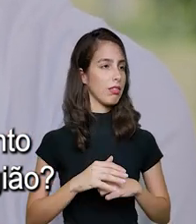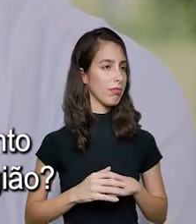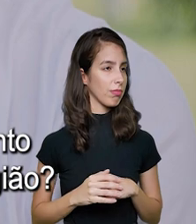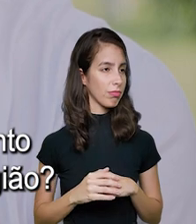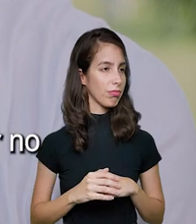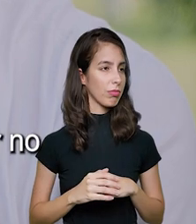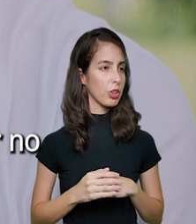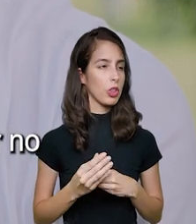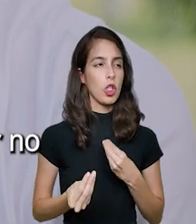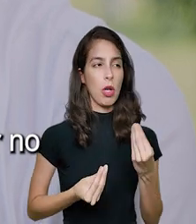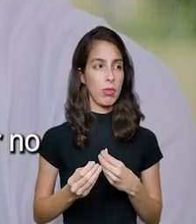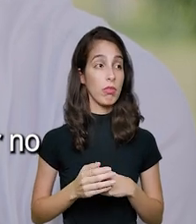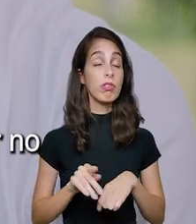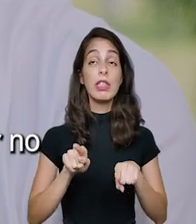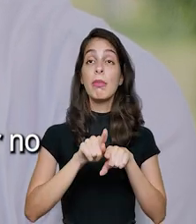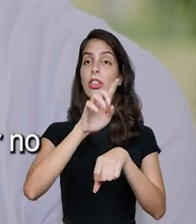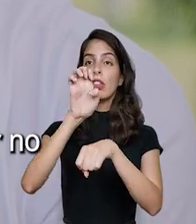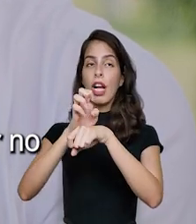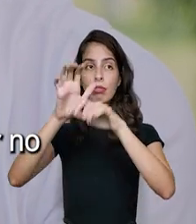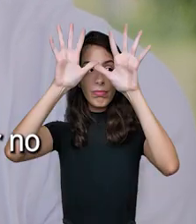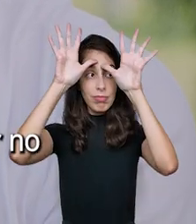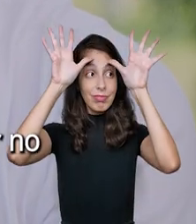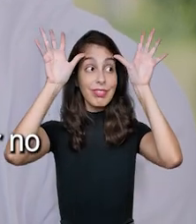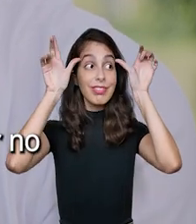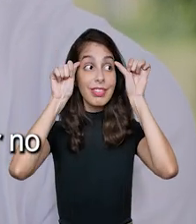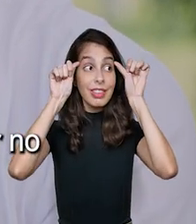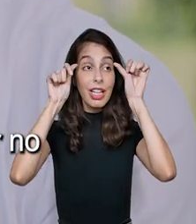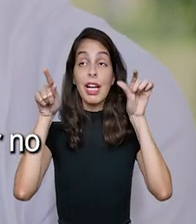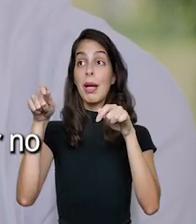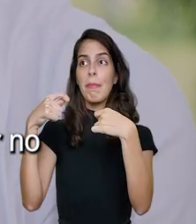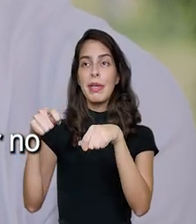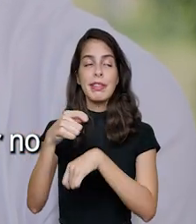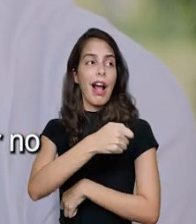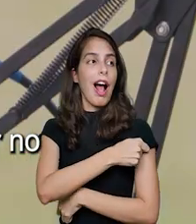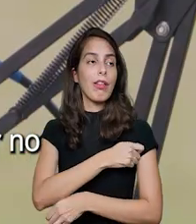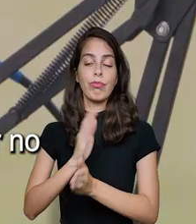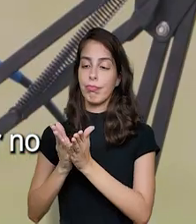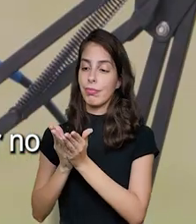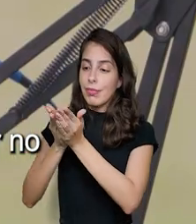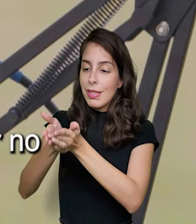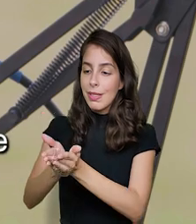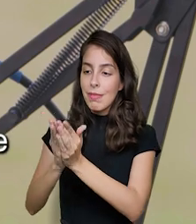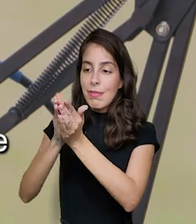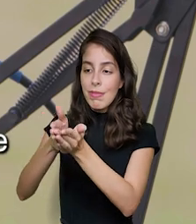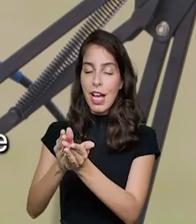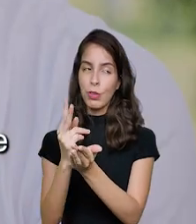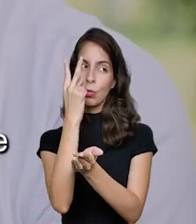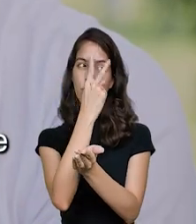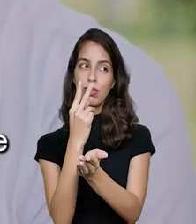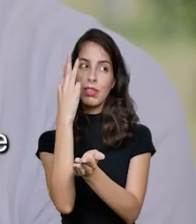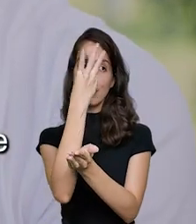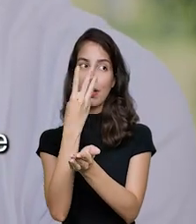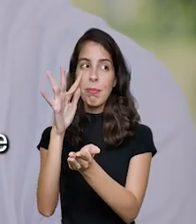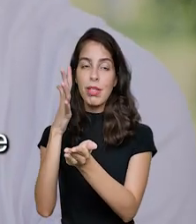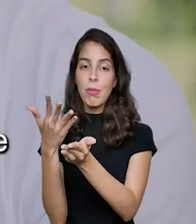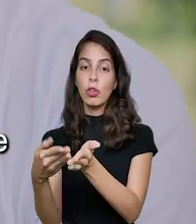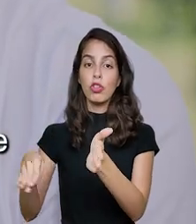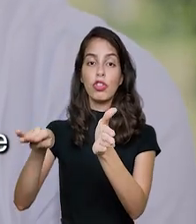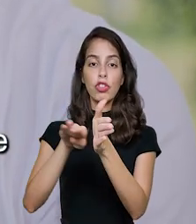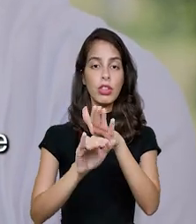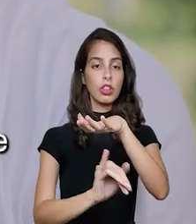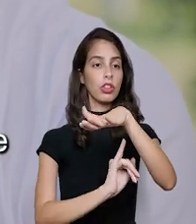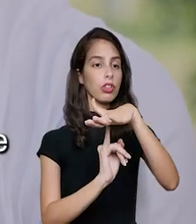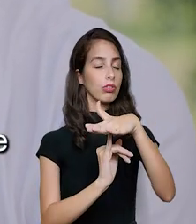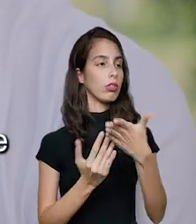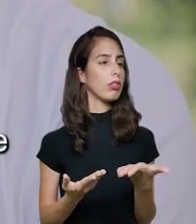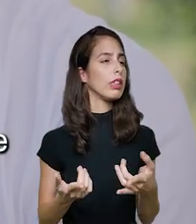de uma determinada região precisa pegar um barco Du 3 horas para chegar no Instituto Federal do Amazona né todos os dias todos os dias Olha o Nordeste né se